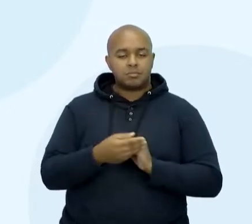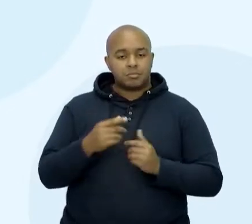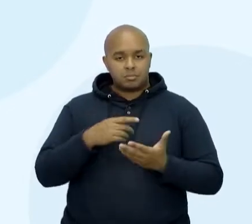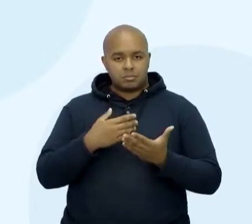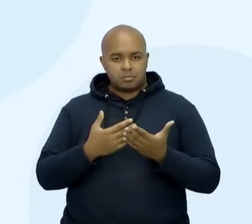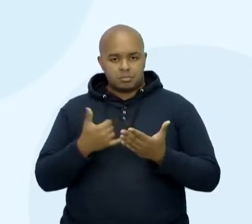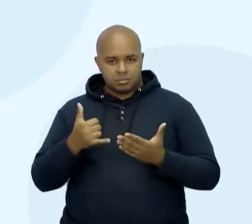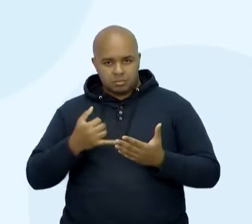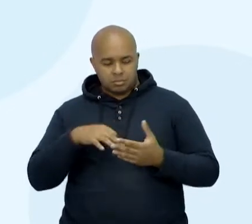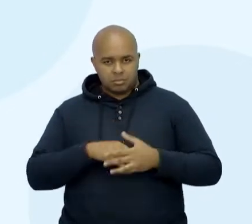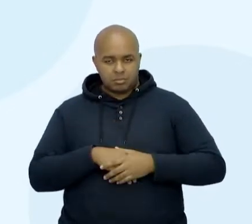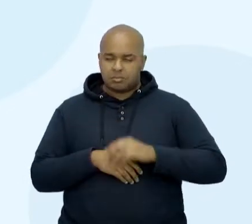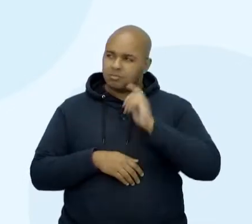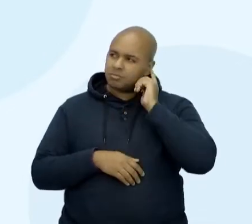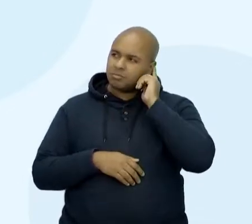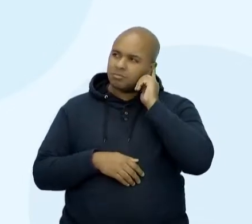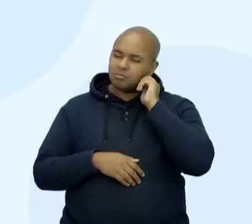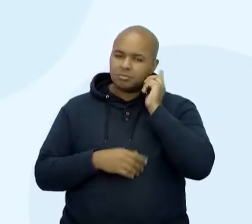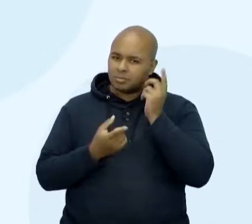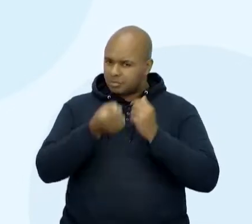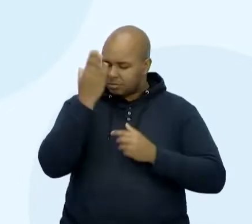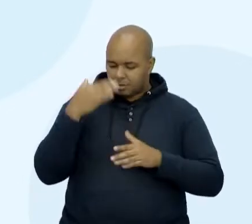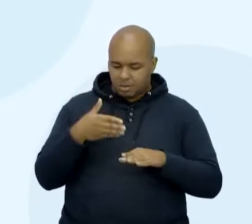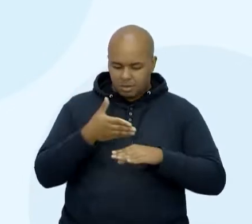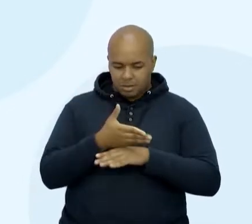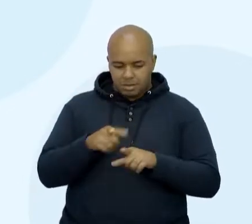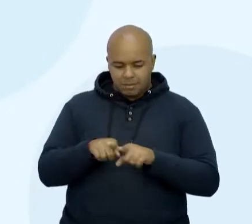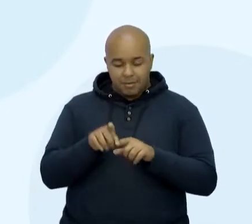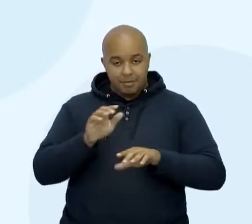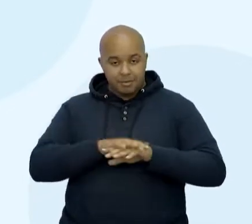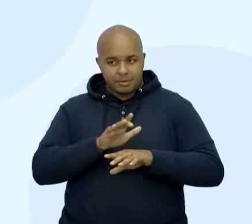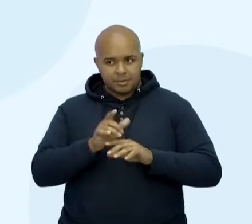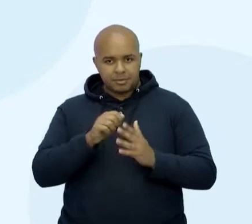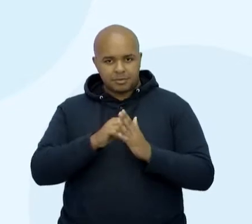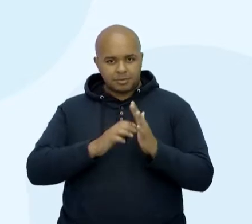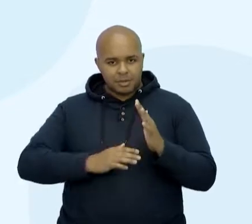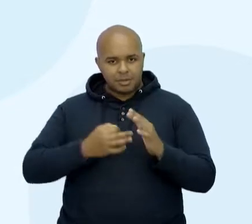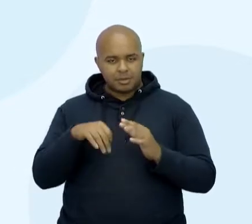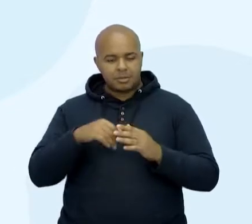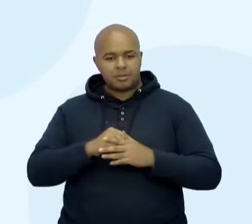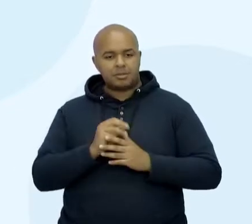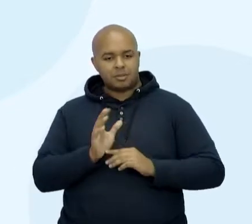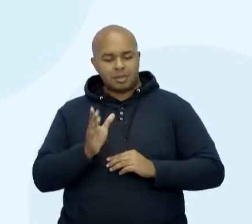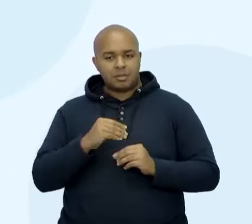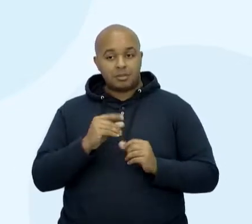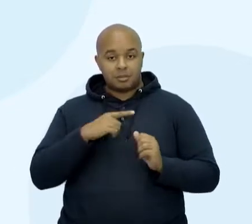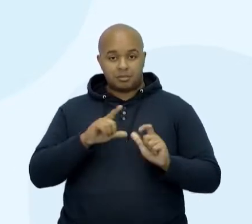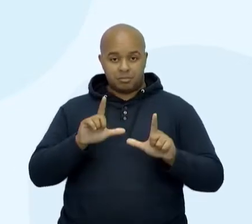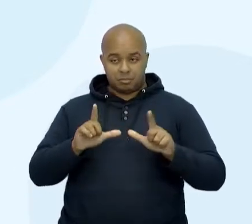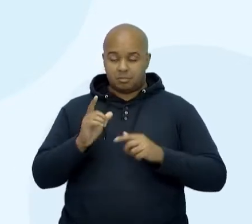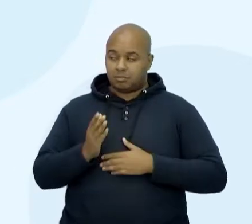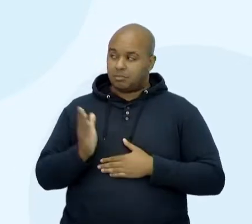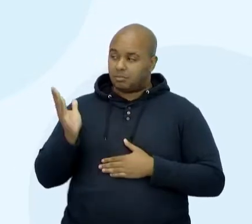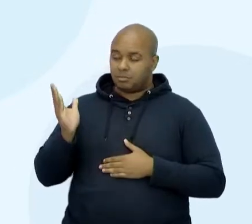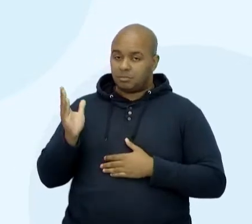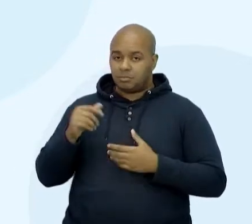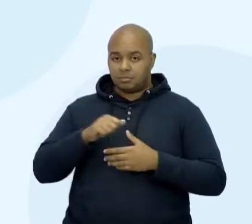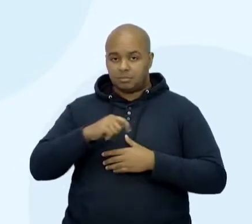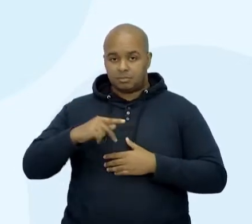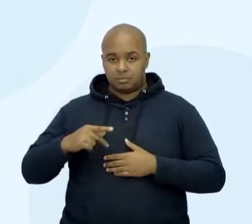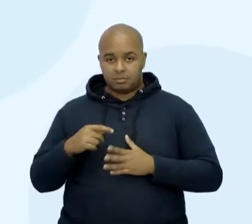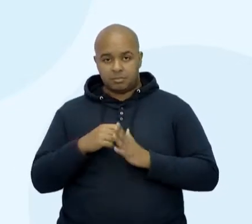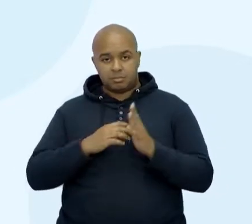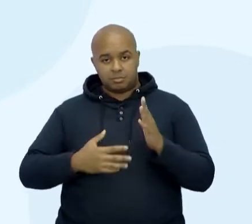tá? Não esqueçam aí de acessar e realizar as tarefas, já está aparecendo para vocês no aplicativo